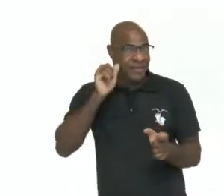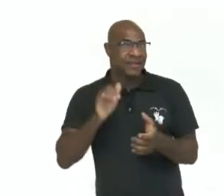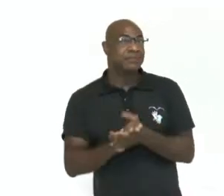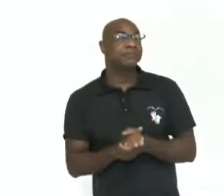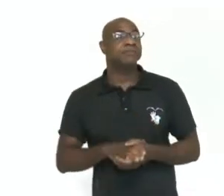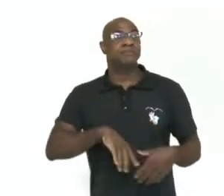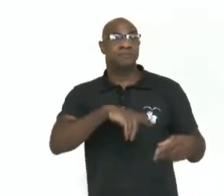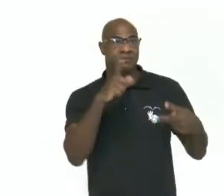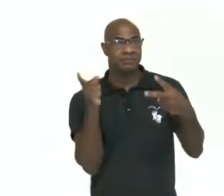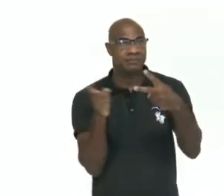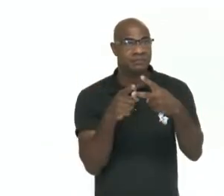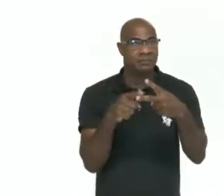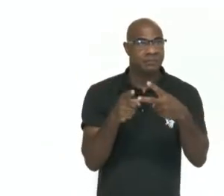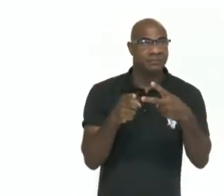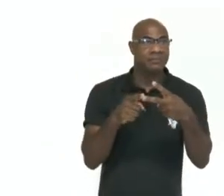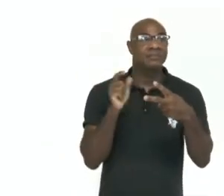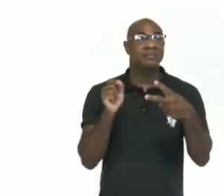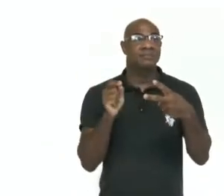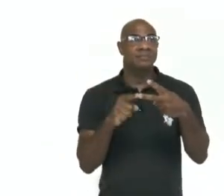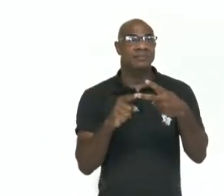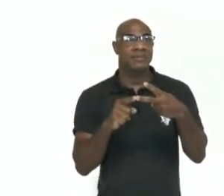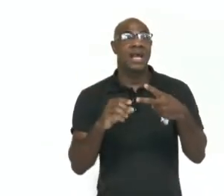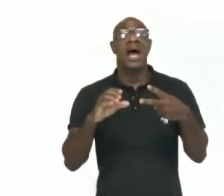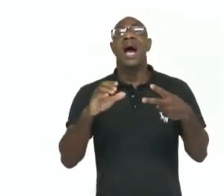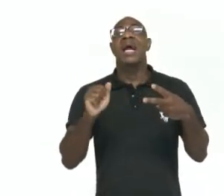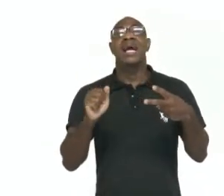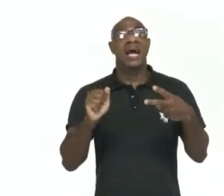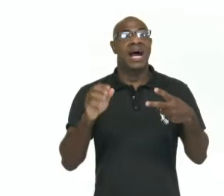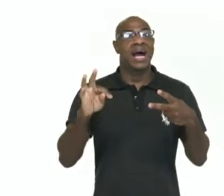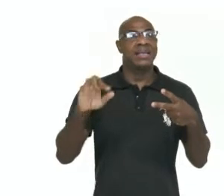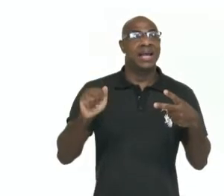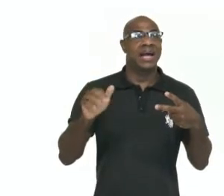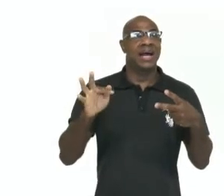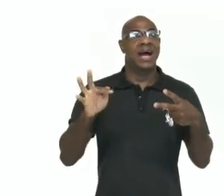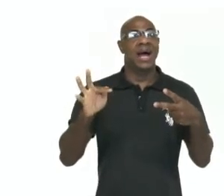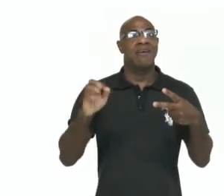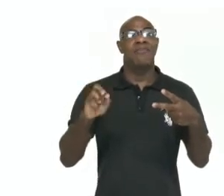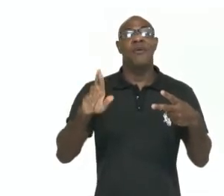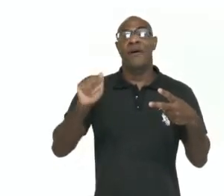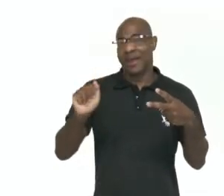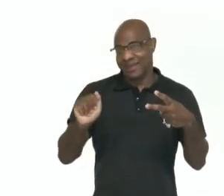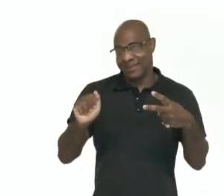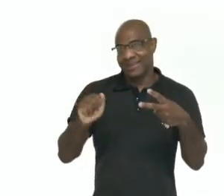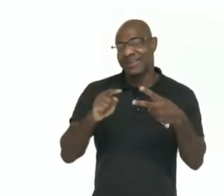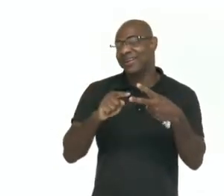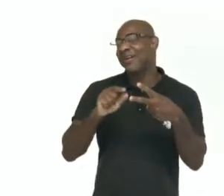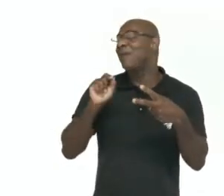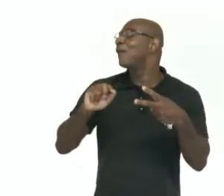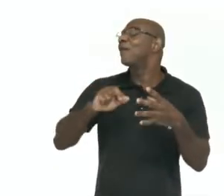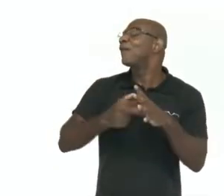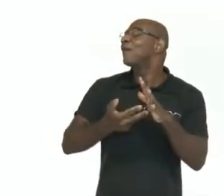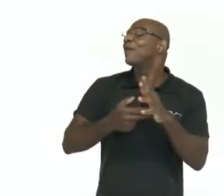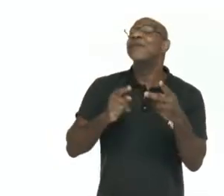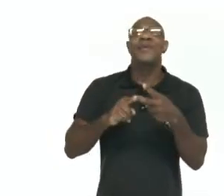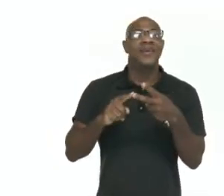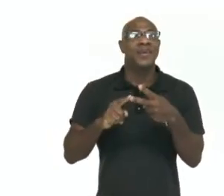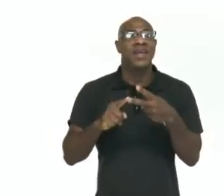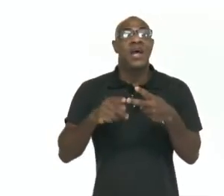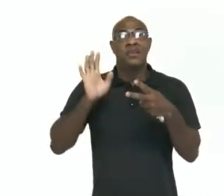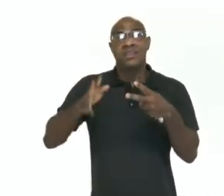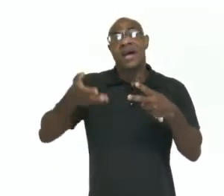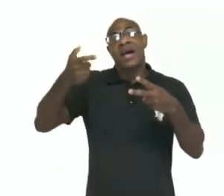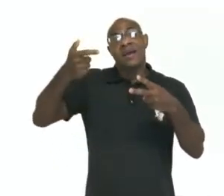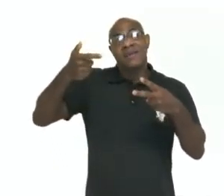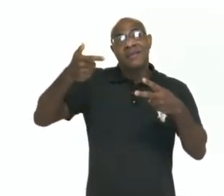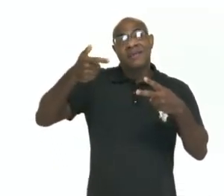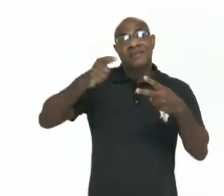figura, né? Um outro mecanismo, que é a catáfora. A catáfora faz uma em vez de ela retomar o que já foi dito, ela